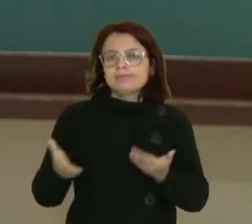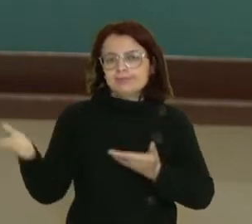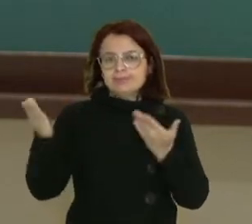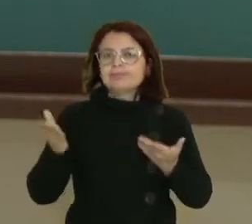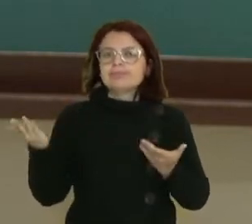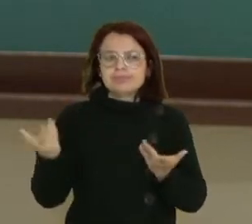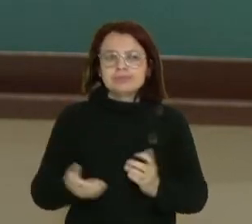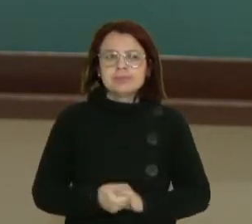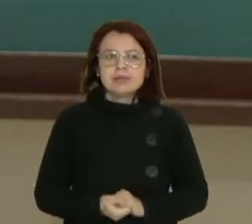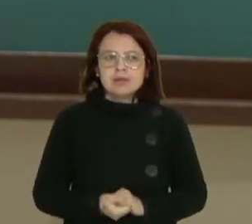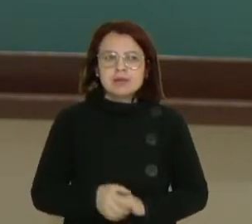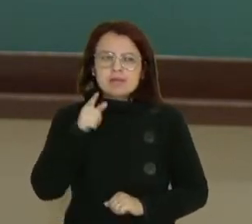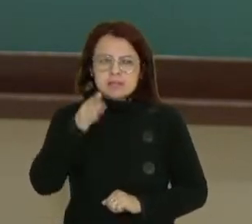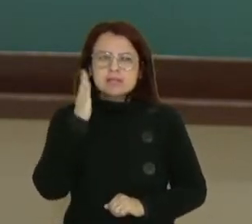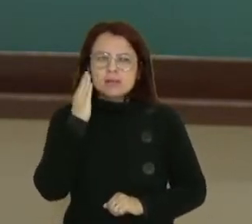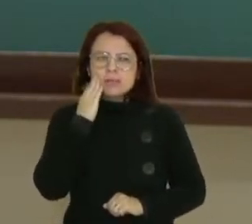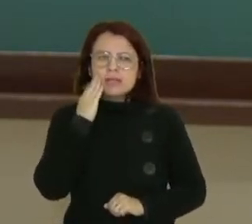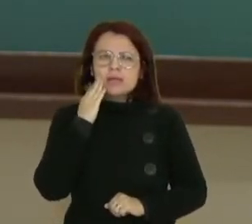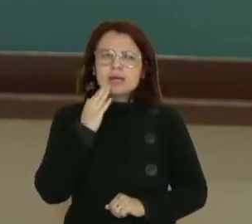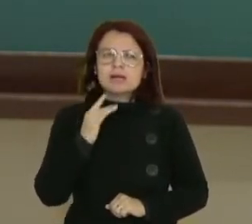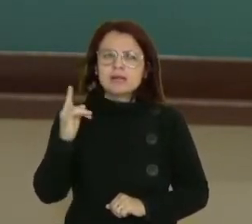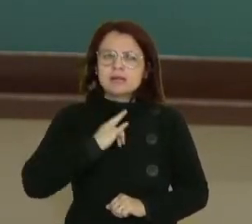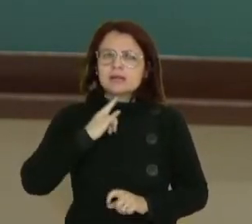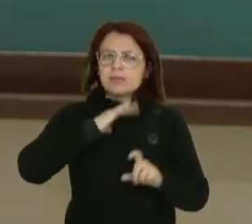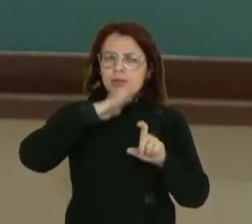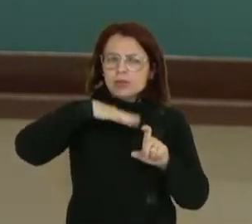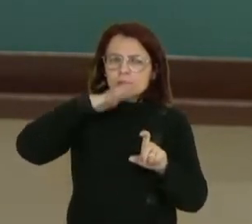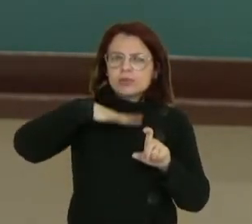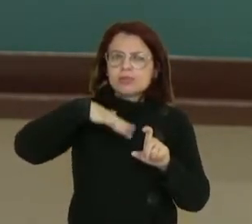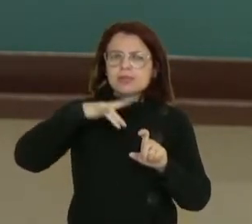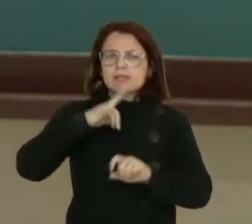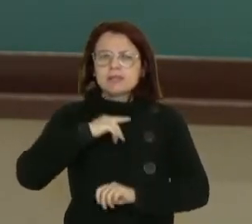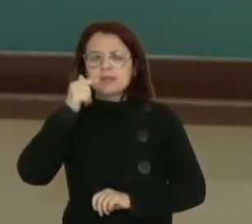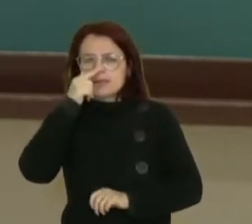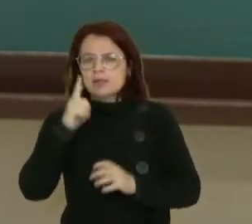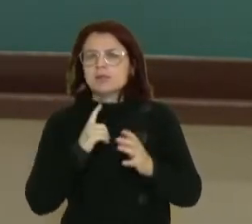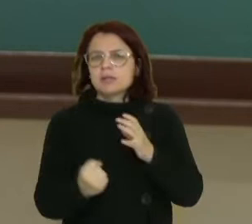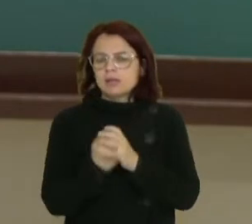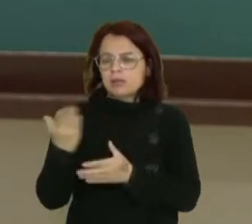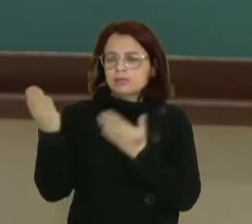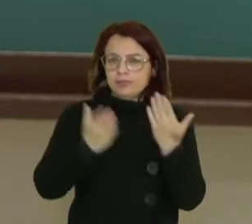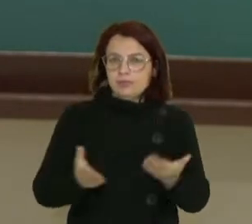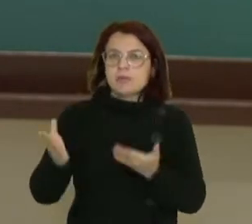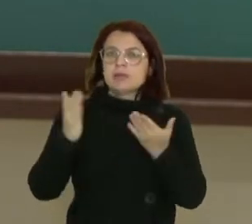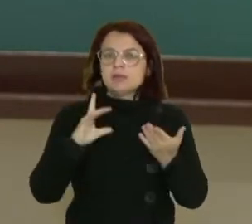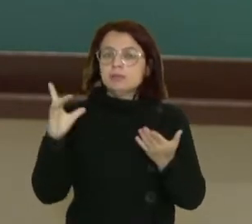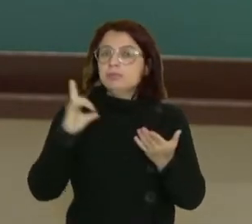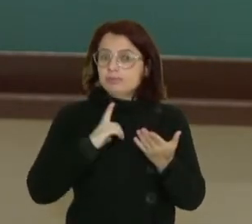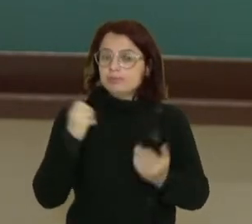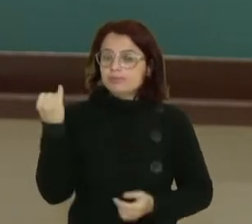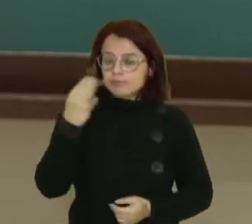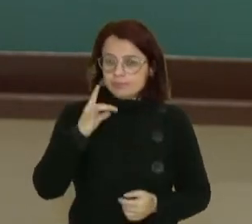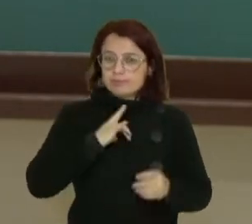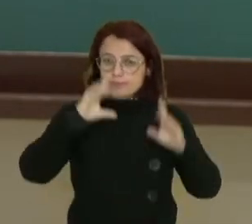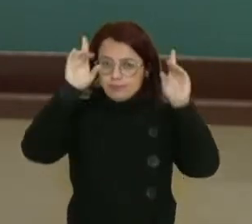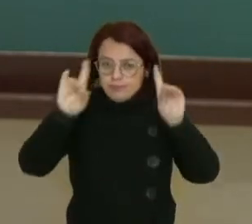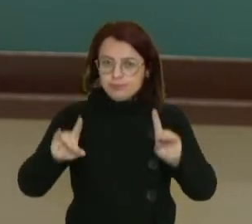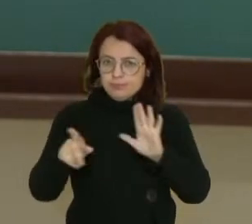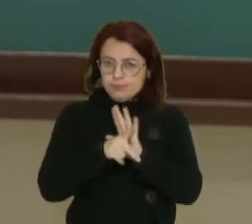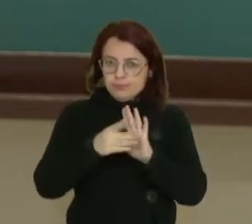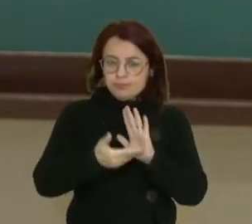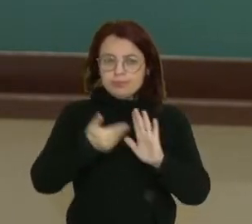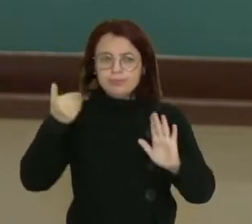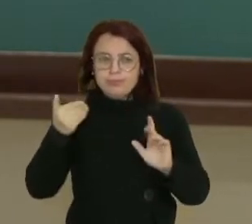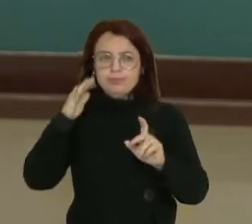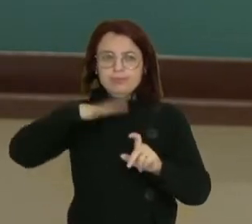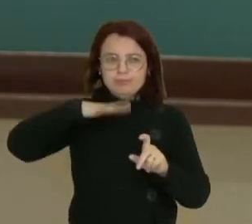grega, nórdica, entre outras? E outros simplesmente são, de fato, deuses e deusas extraídos da mitologia?